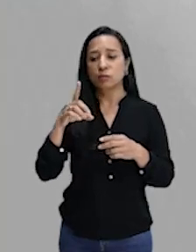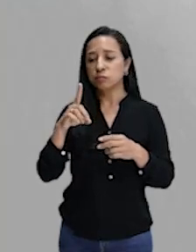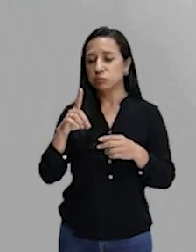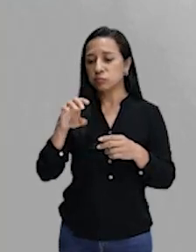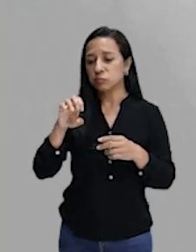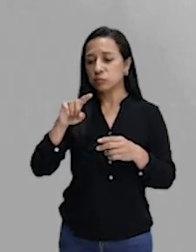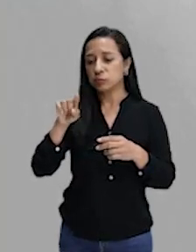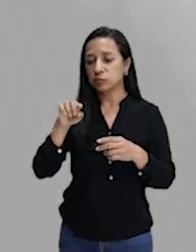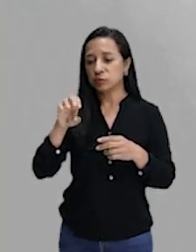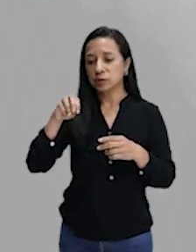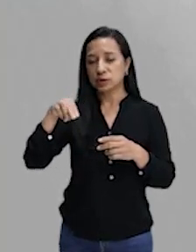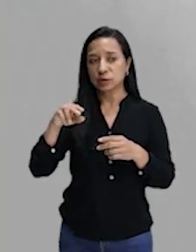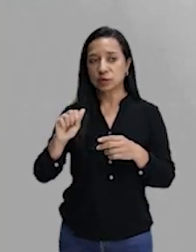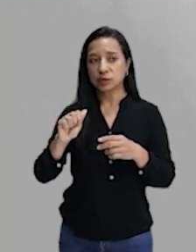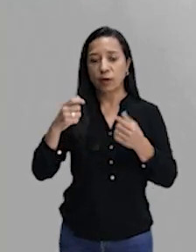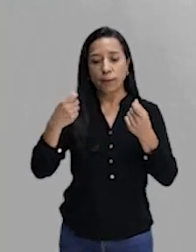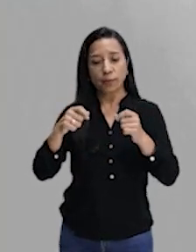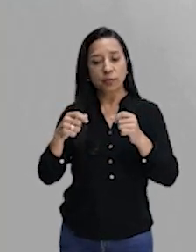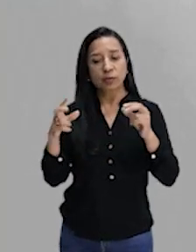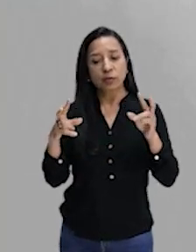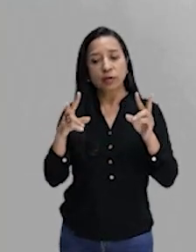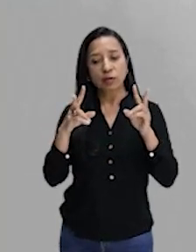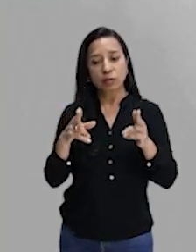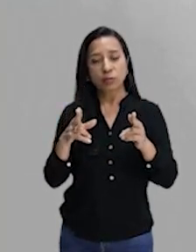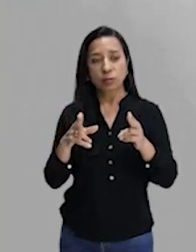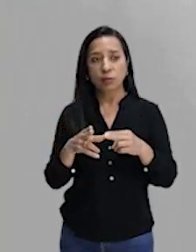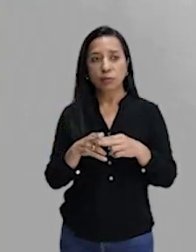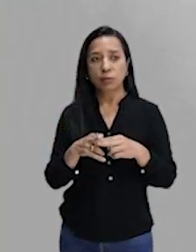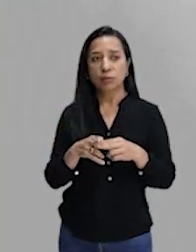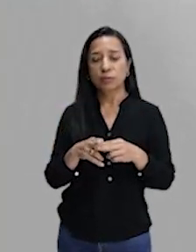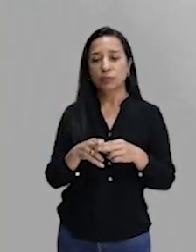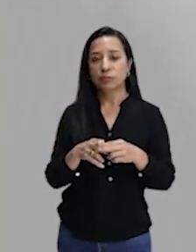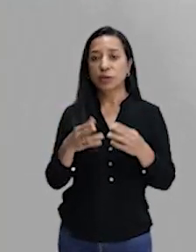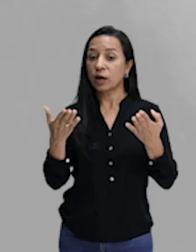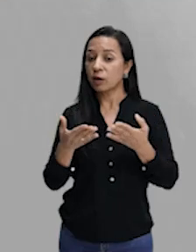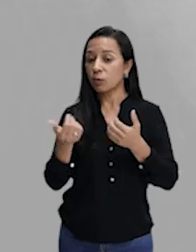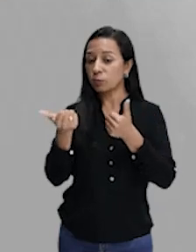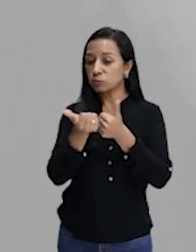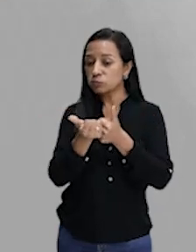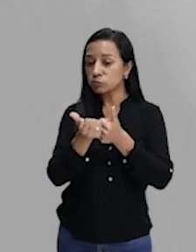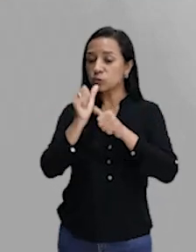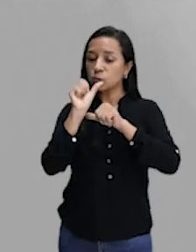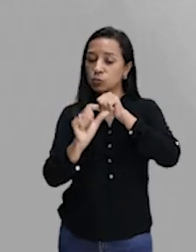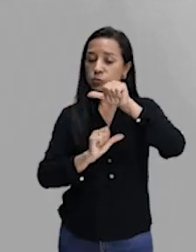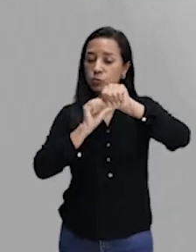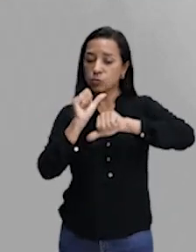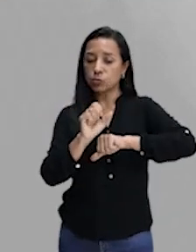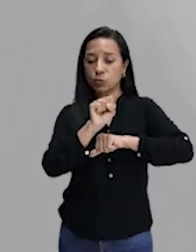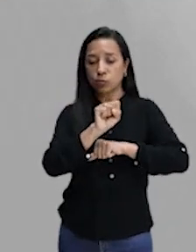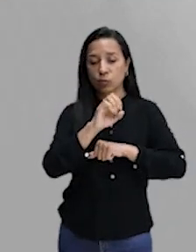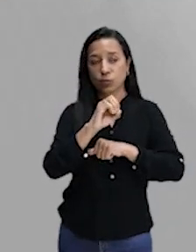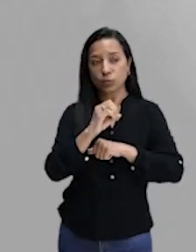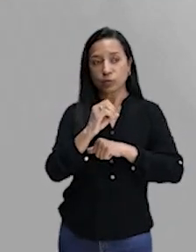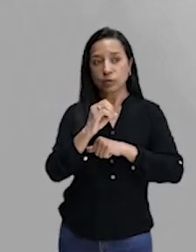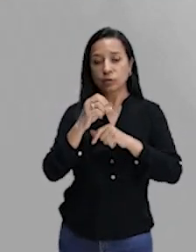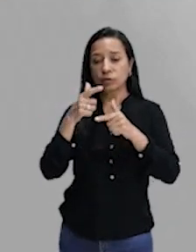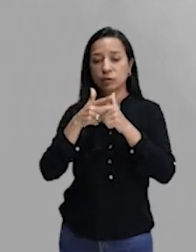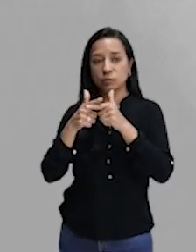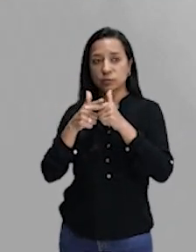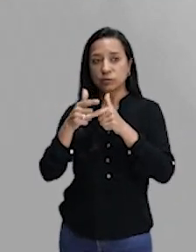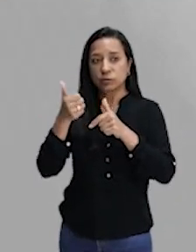Então tira uma vírgula mesmo que 80 dividido por 16 certinho então